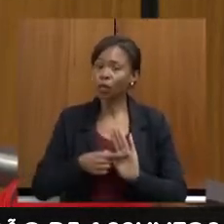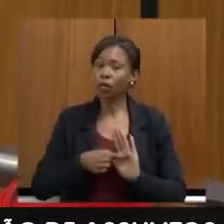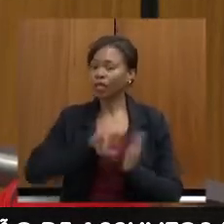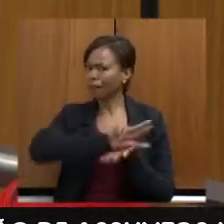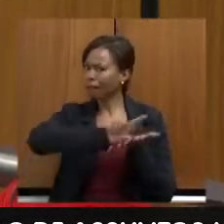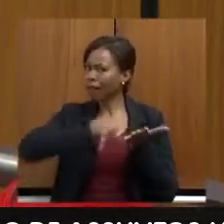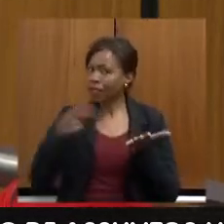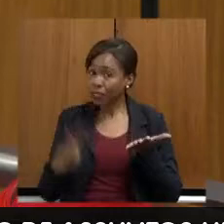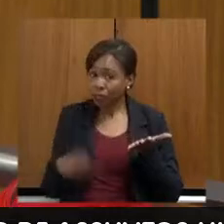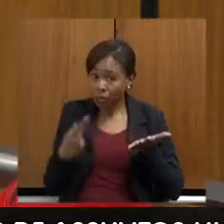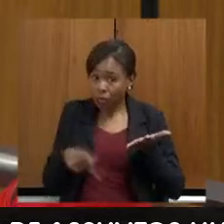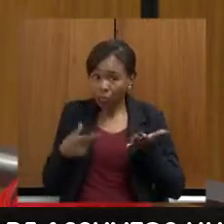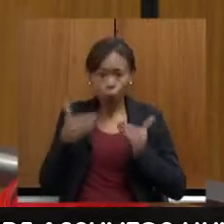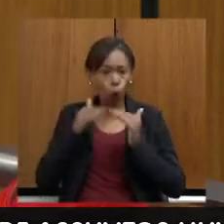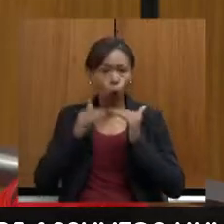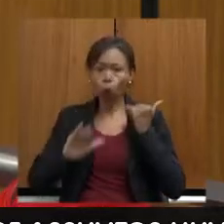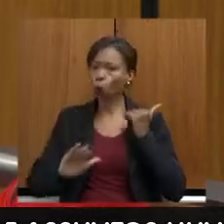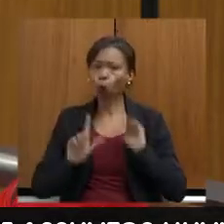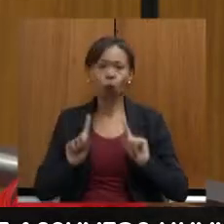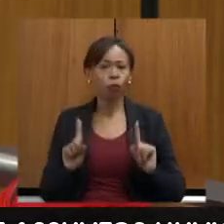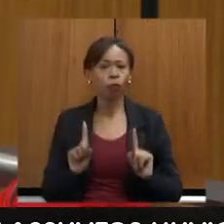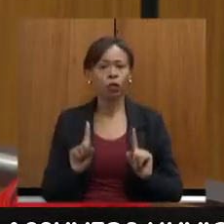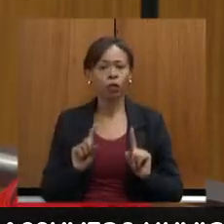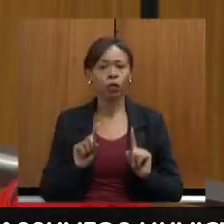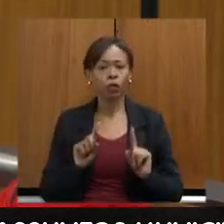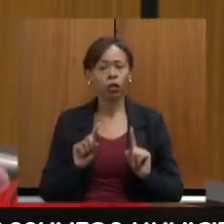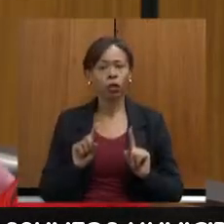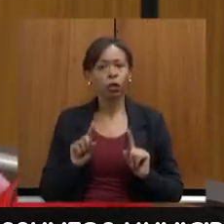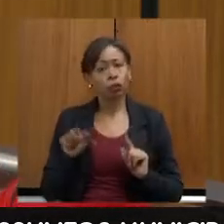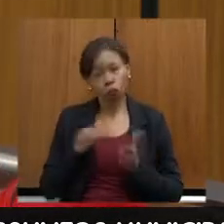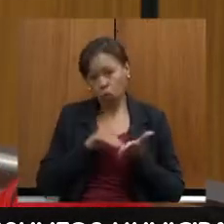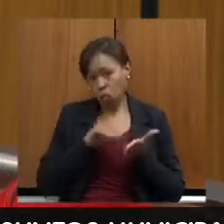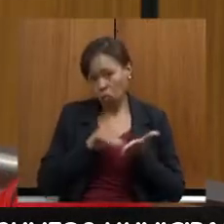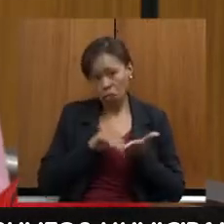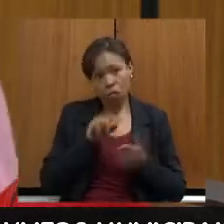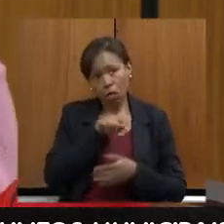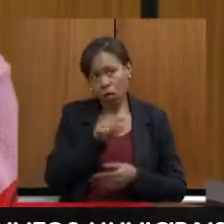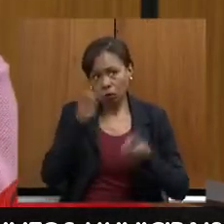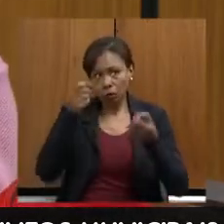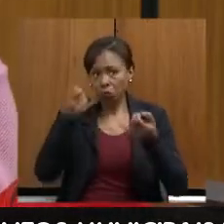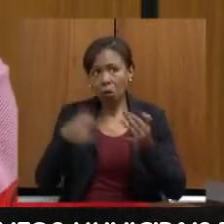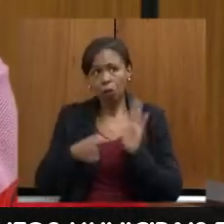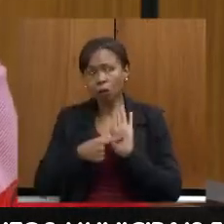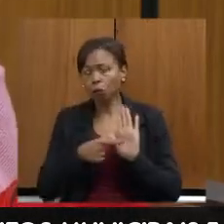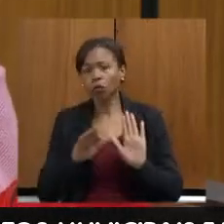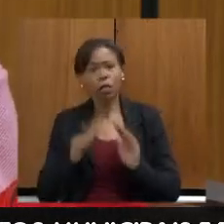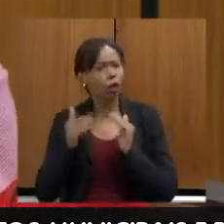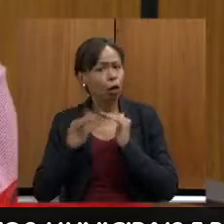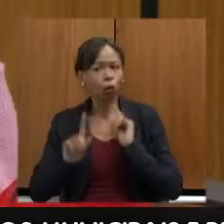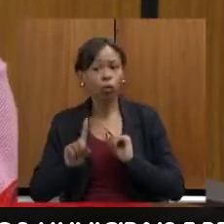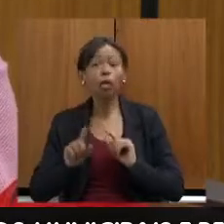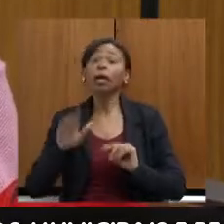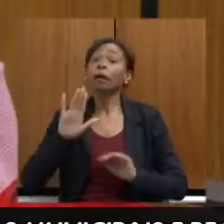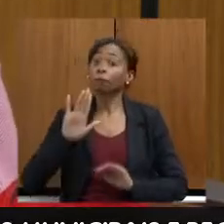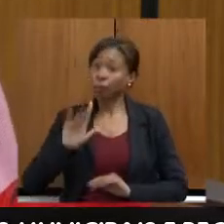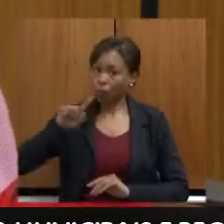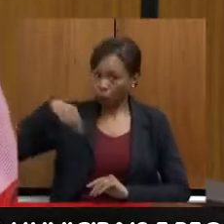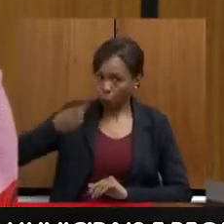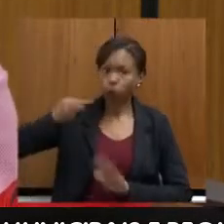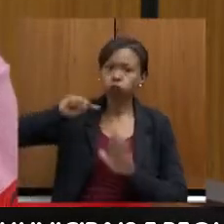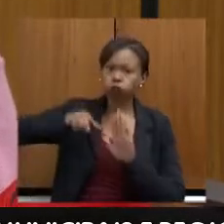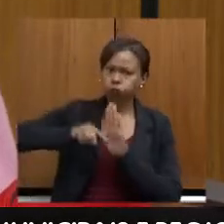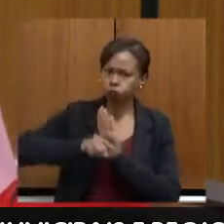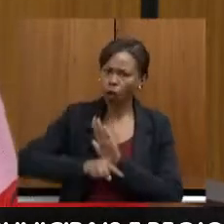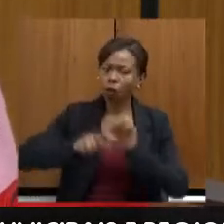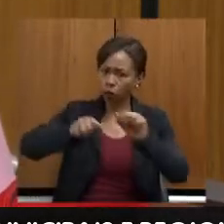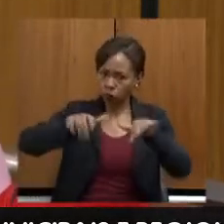contrários ao que foi apresentado aqui pela cerca pelo secretário de infraestrutura e evidente que Nós faremos o debate mais aprofundado